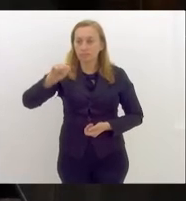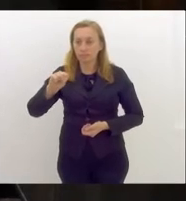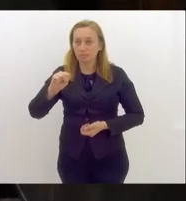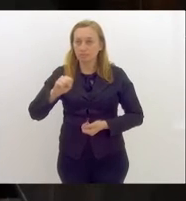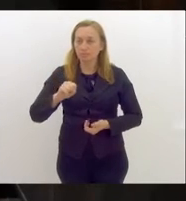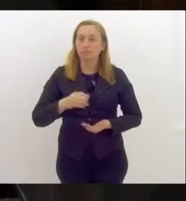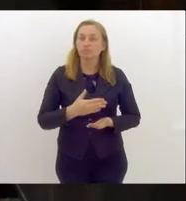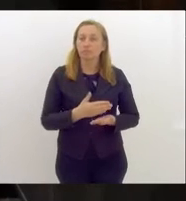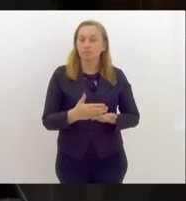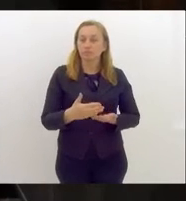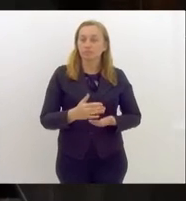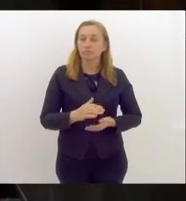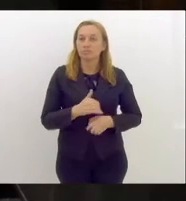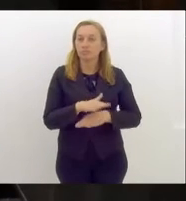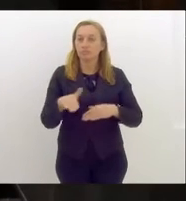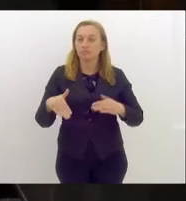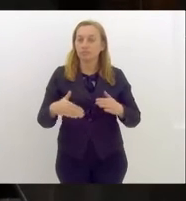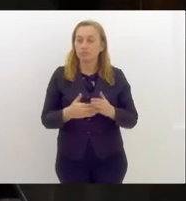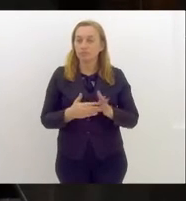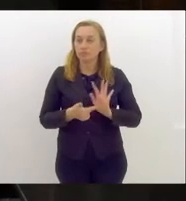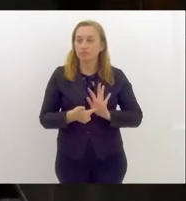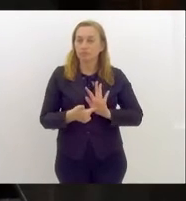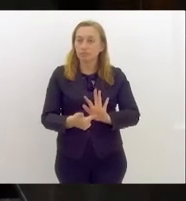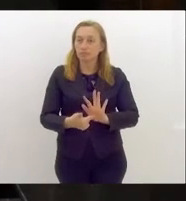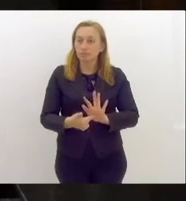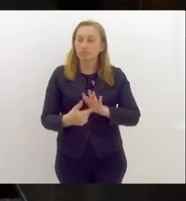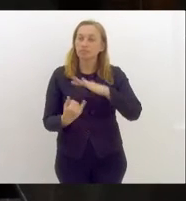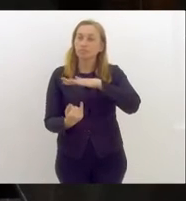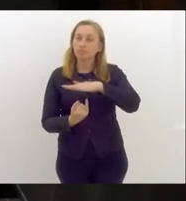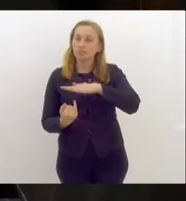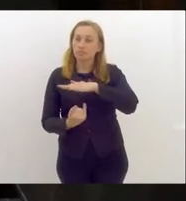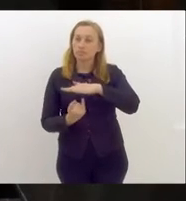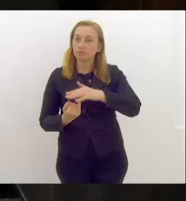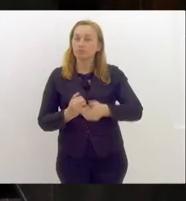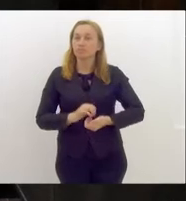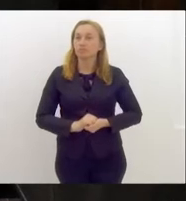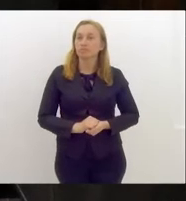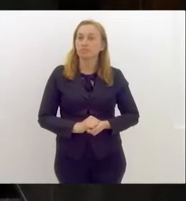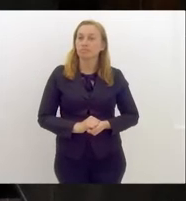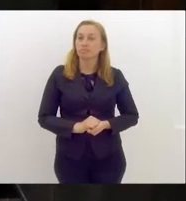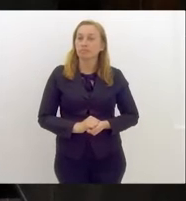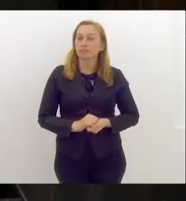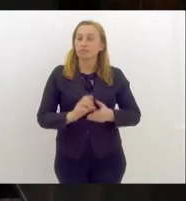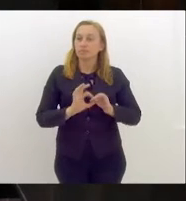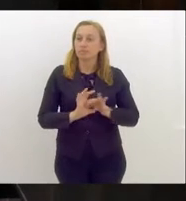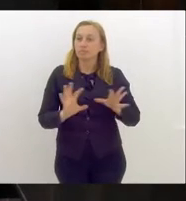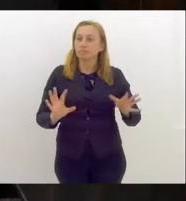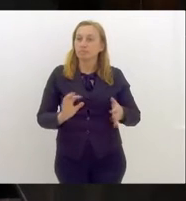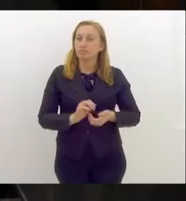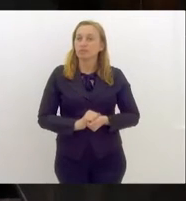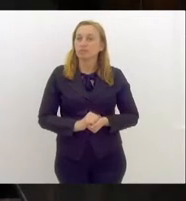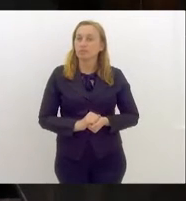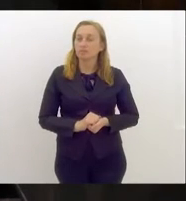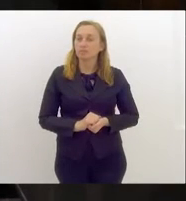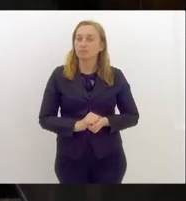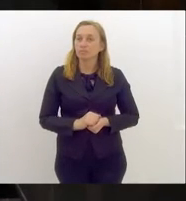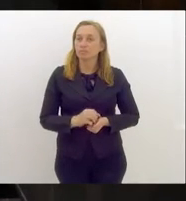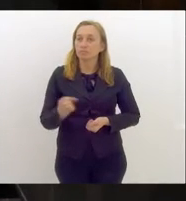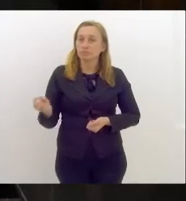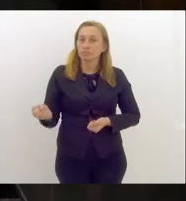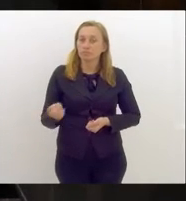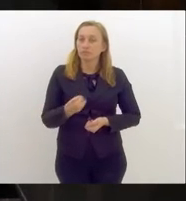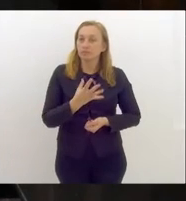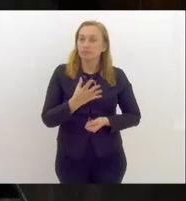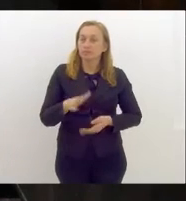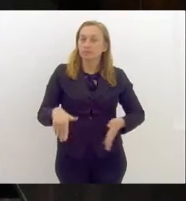e que todo Tudo indica que institucionalmente tá se libertando para novos